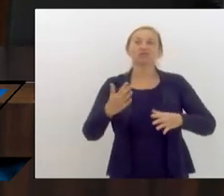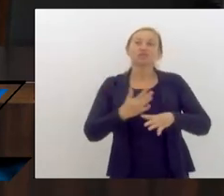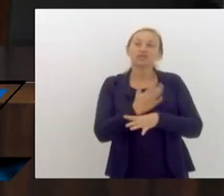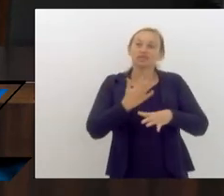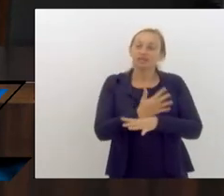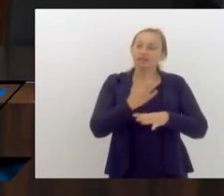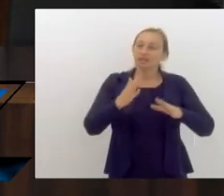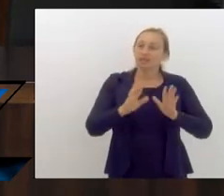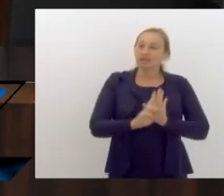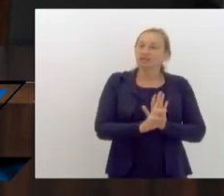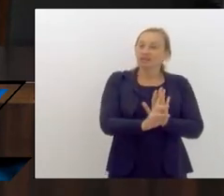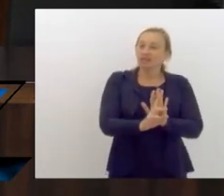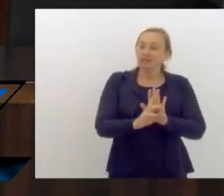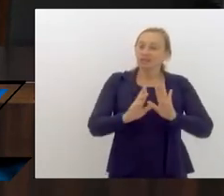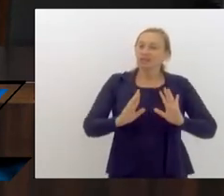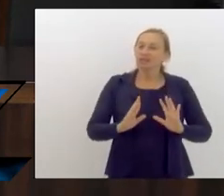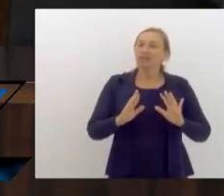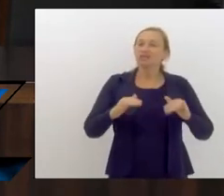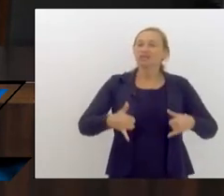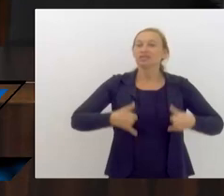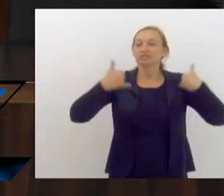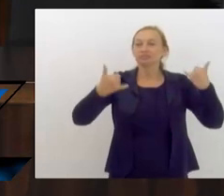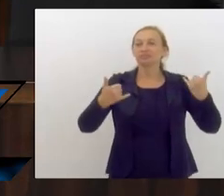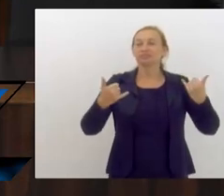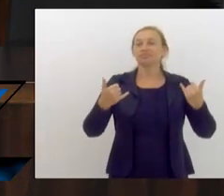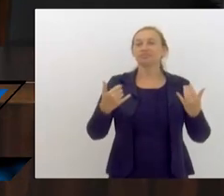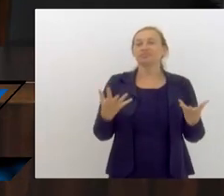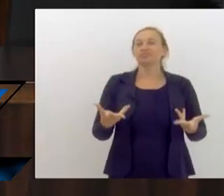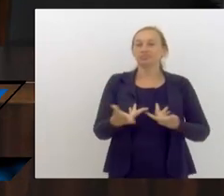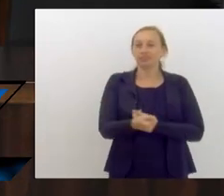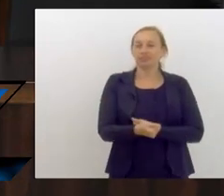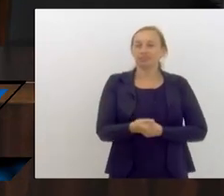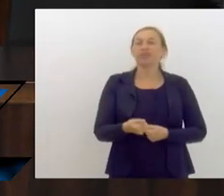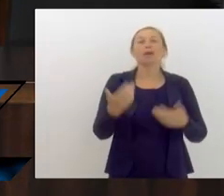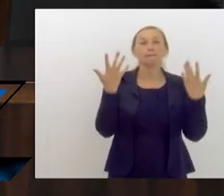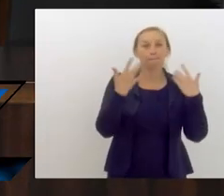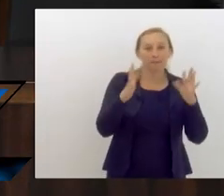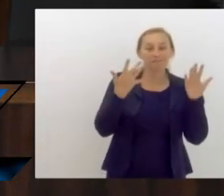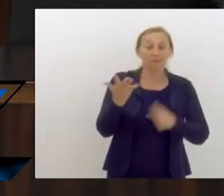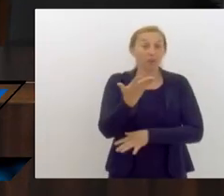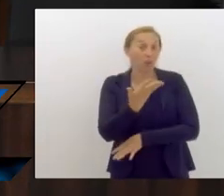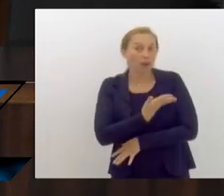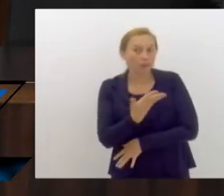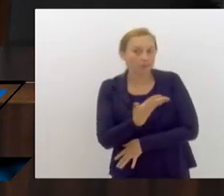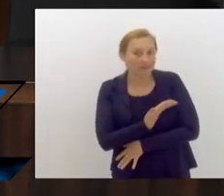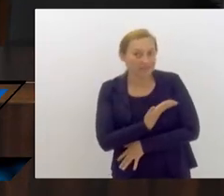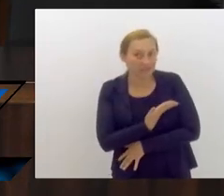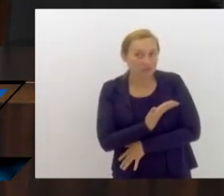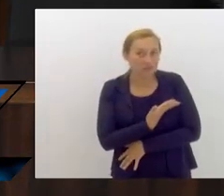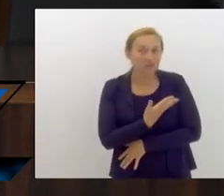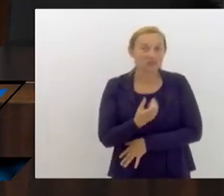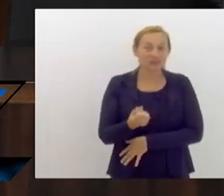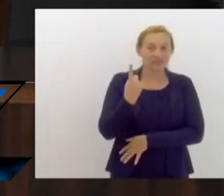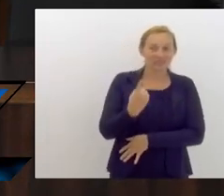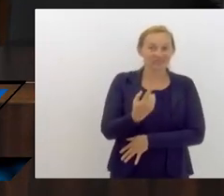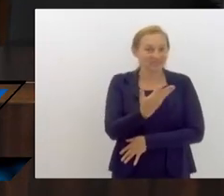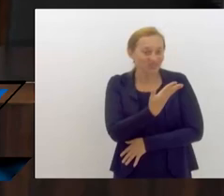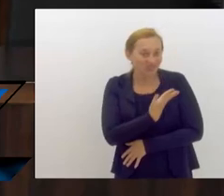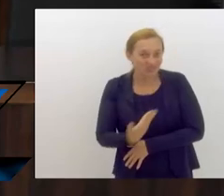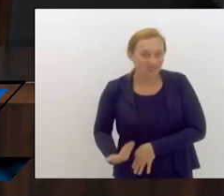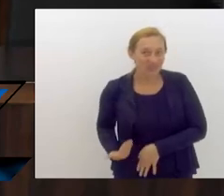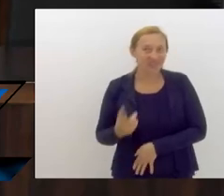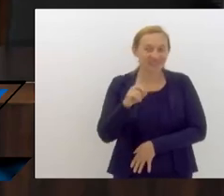cidade quero aproveitar o ensejo aqui também parabenizar meu companheiro meu ex companheiro de governo né